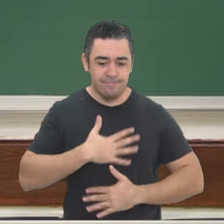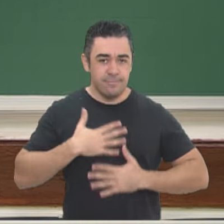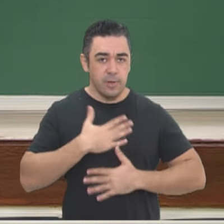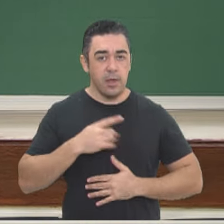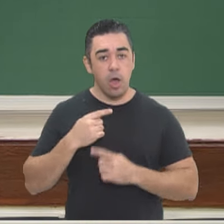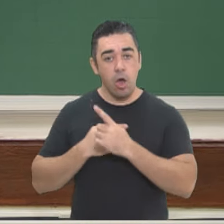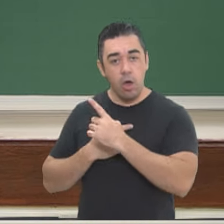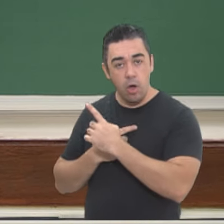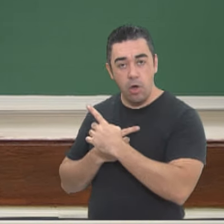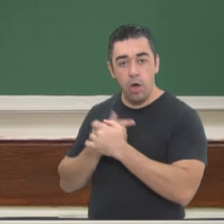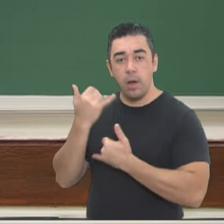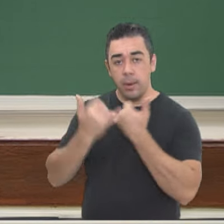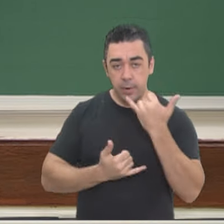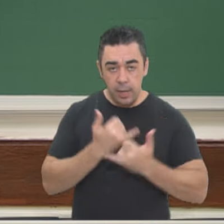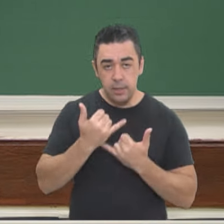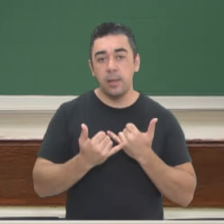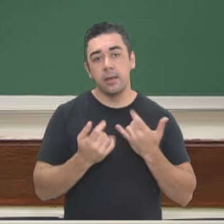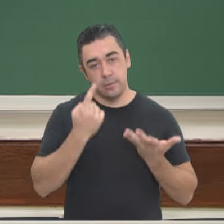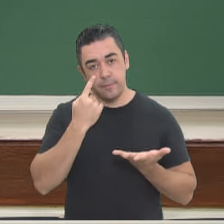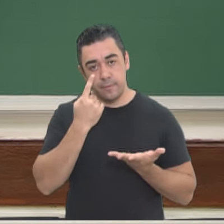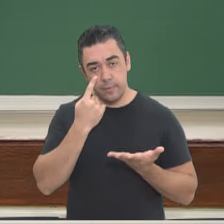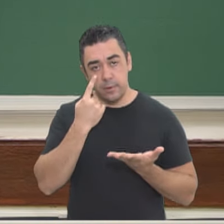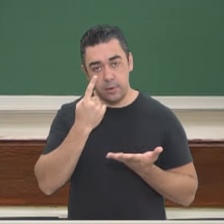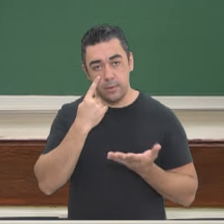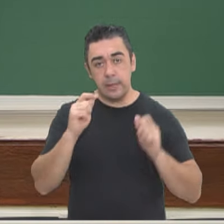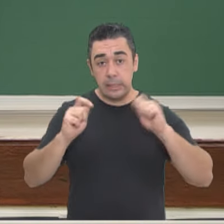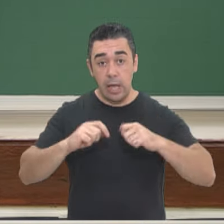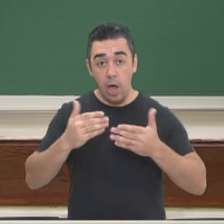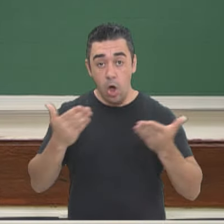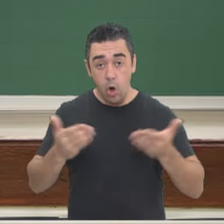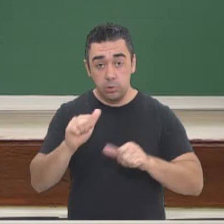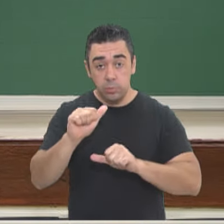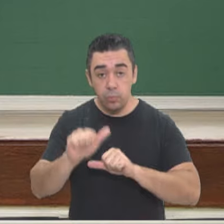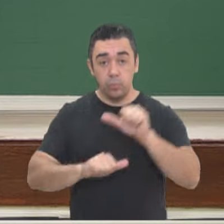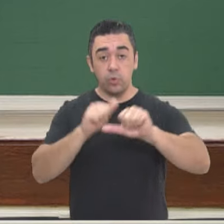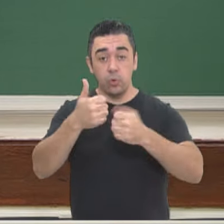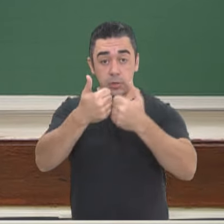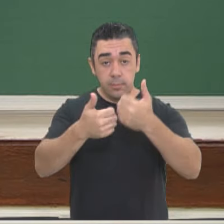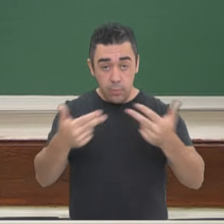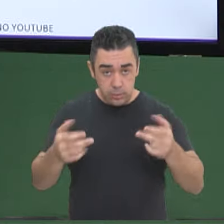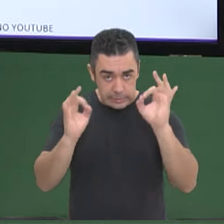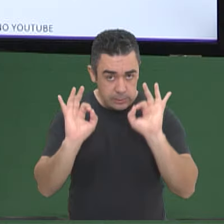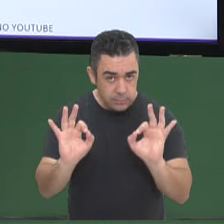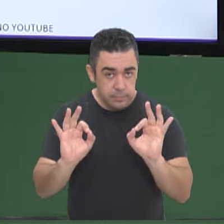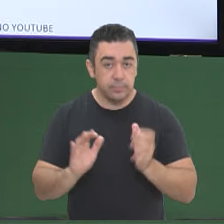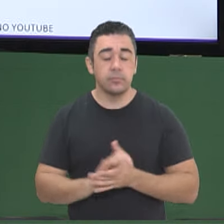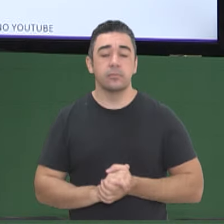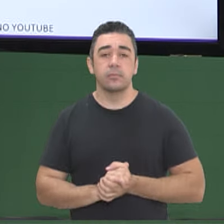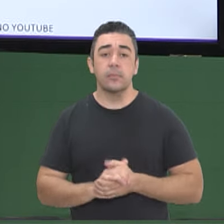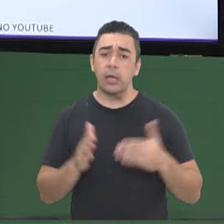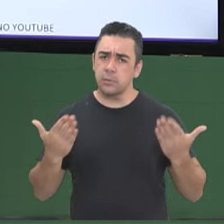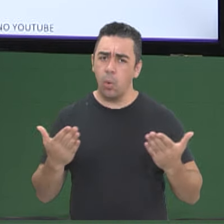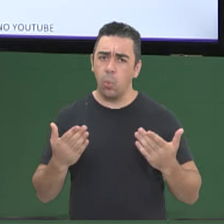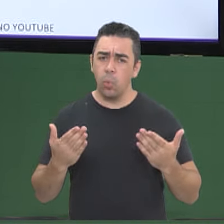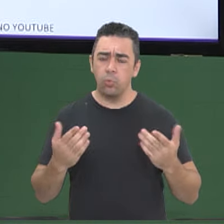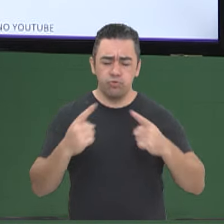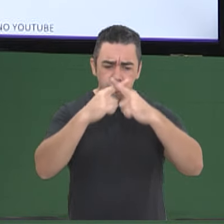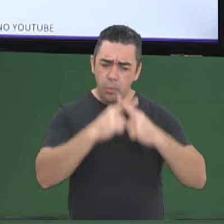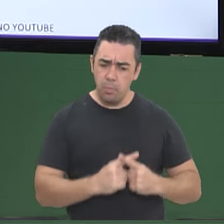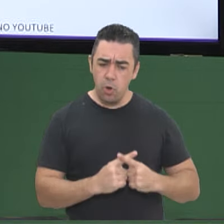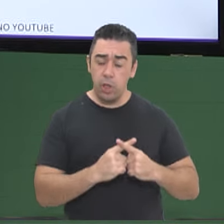uma brincadeira, que é um jogo e que se tornou um esporte, tá certo? Então, os jogos oficiais,